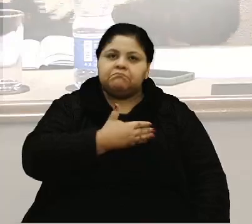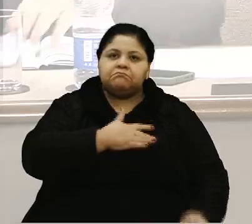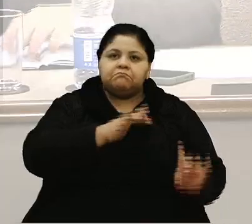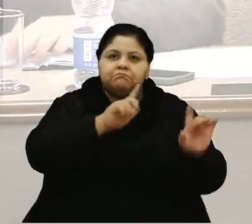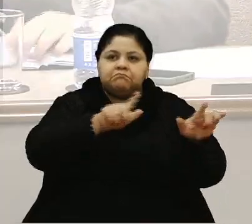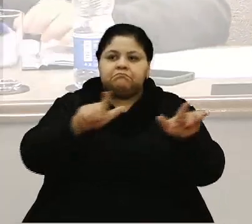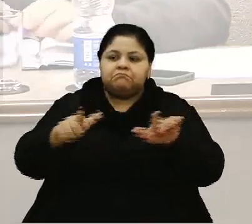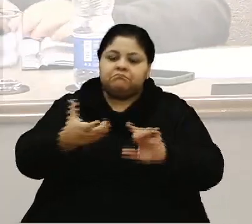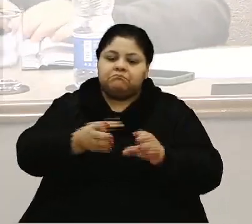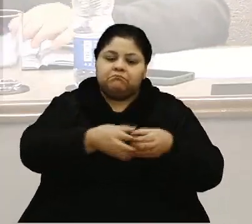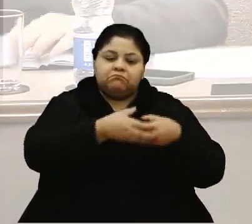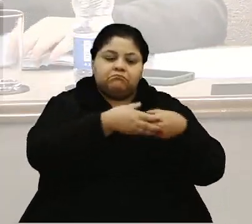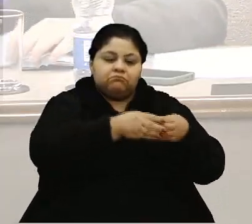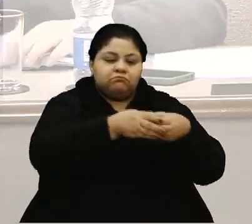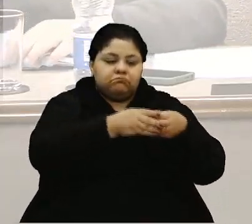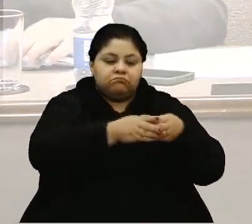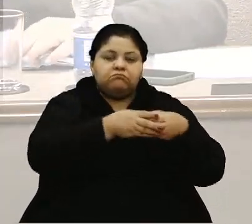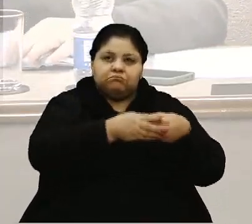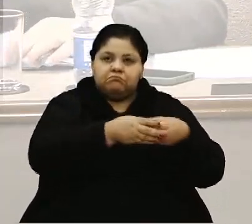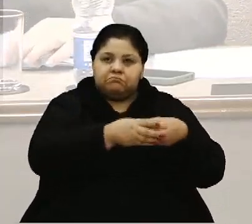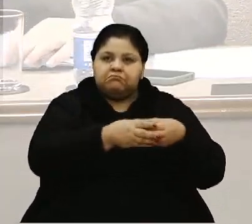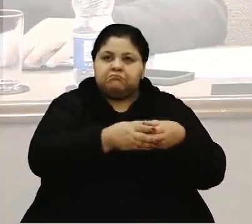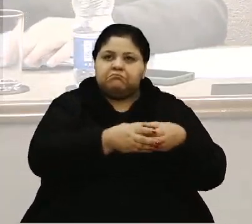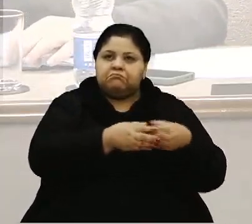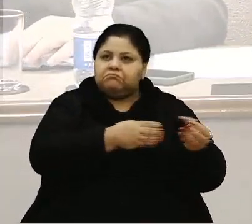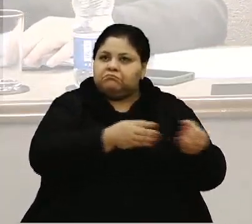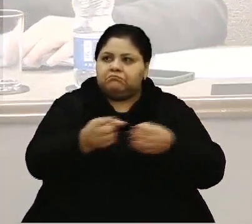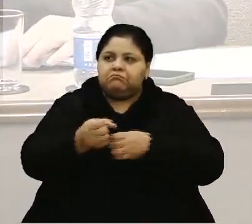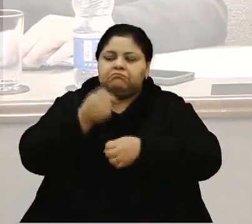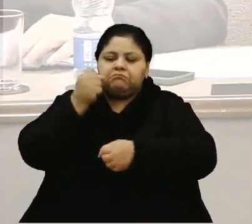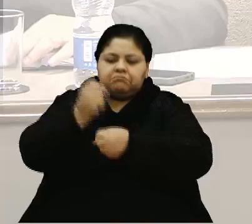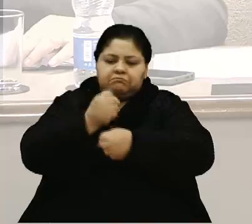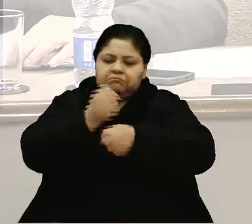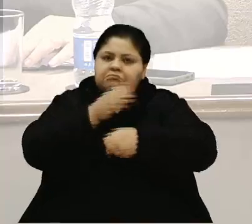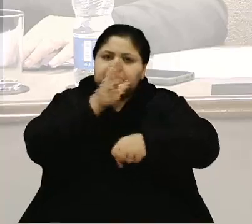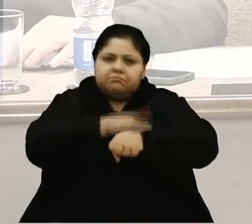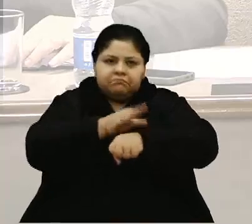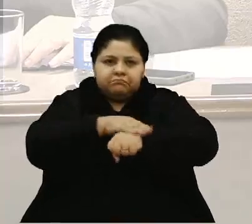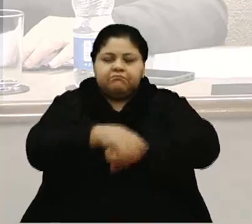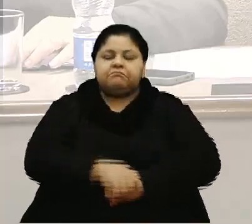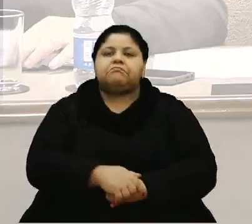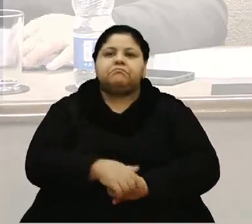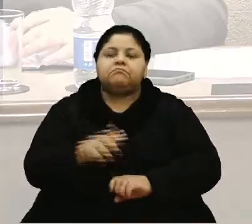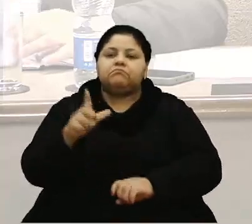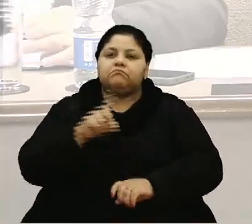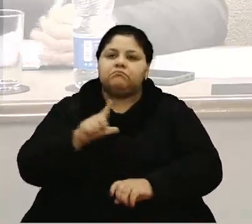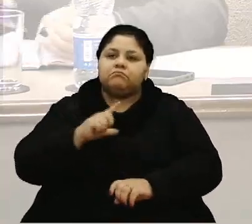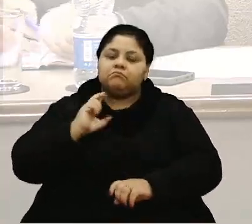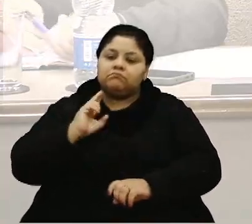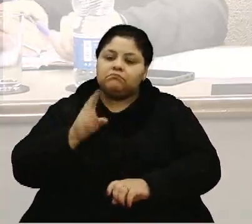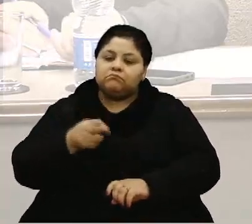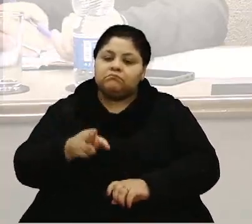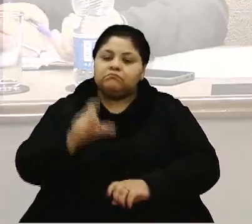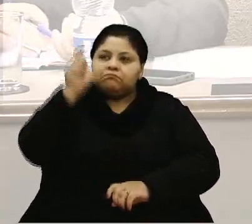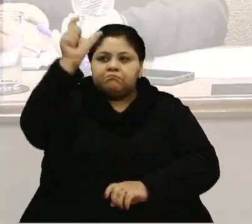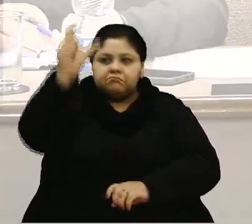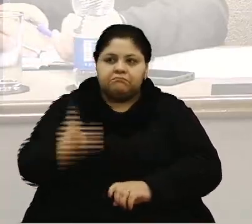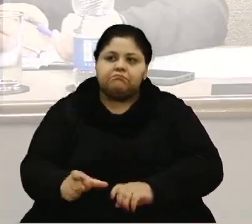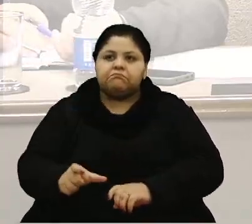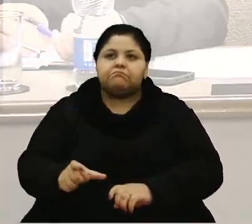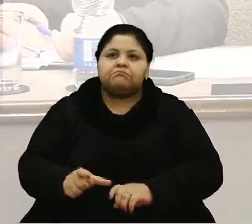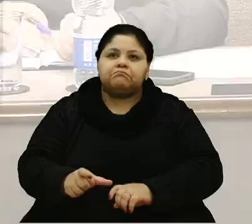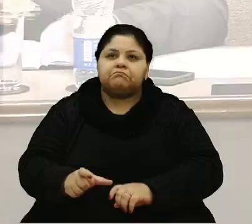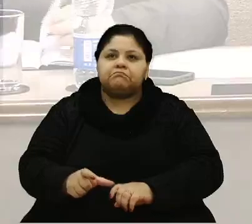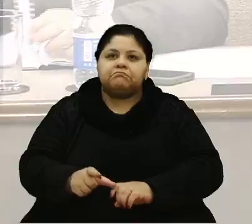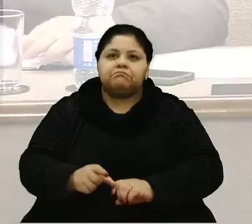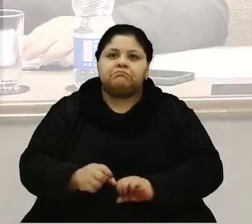ambientes que ele convive comigo, e eu tenho convivido com ele muitos e muitos momentos. ele tem sido sempre uma pessoa propositiva,